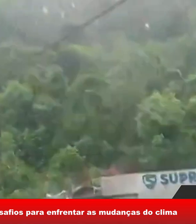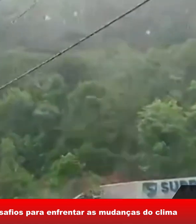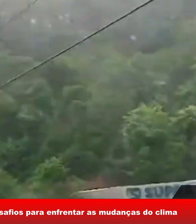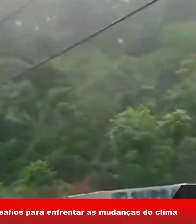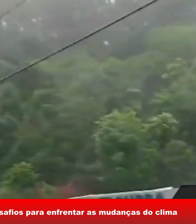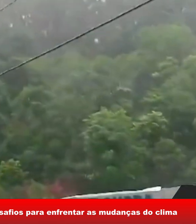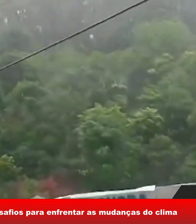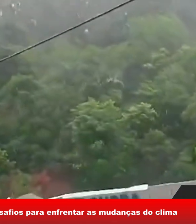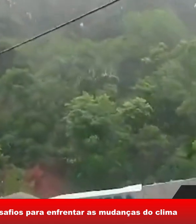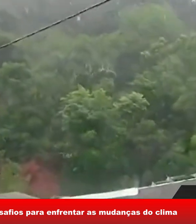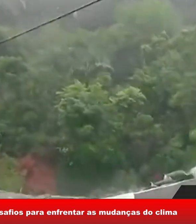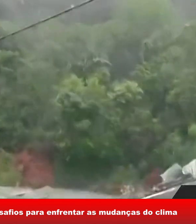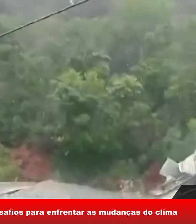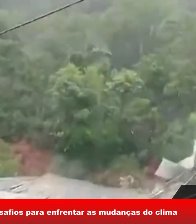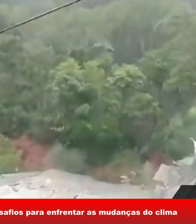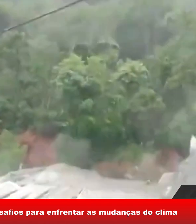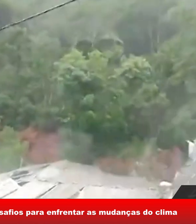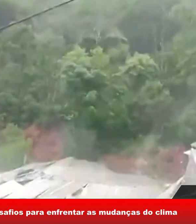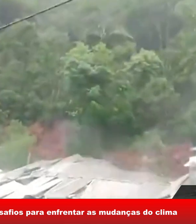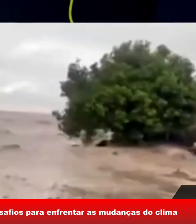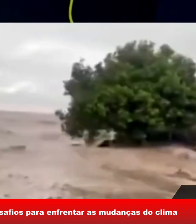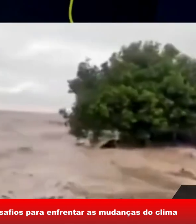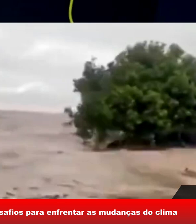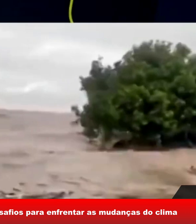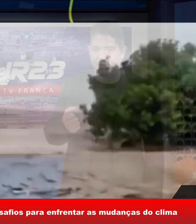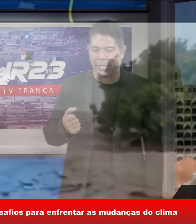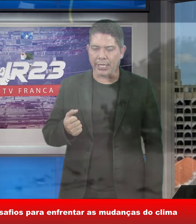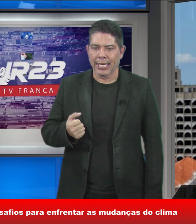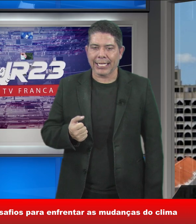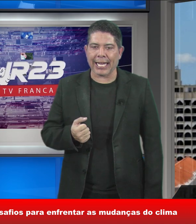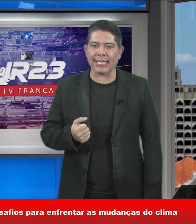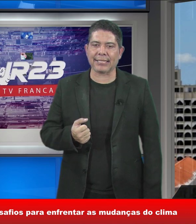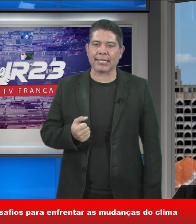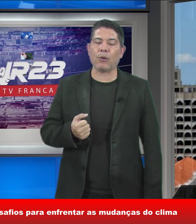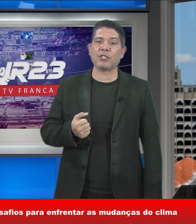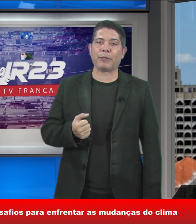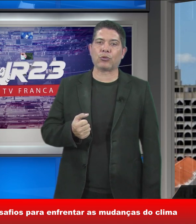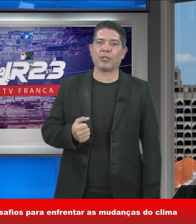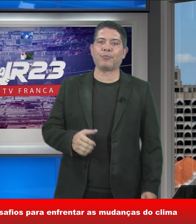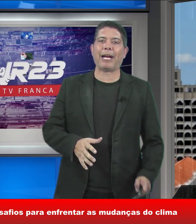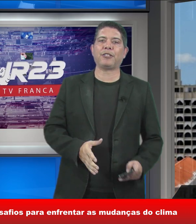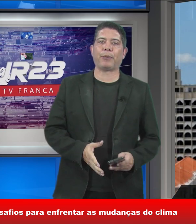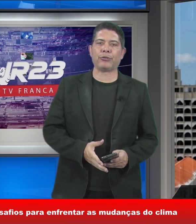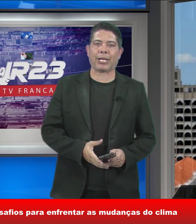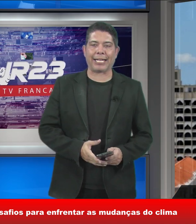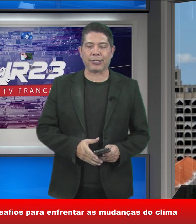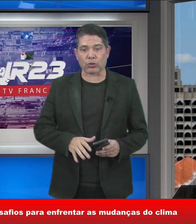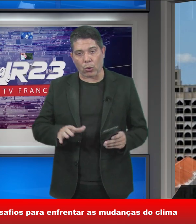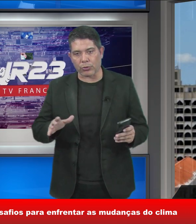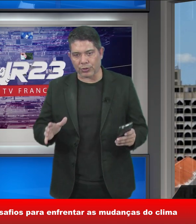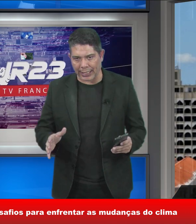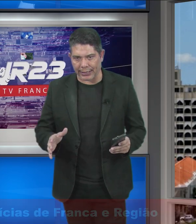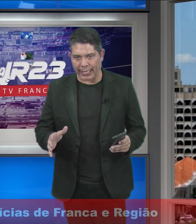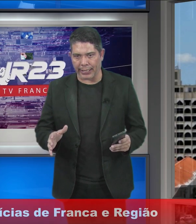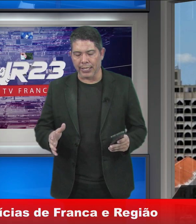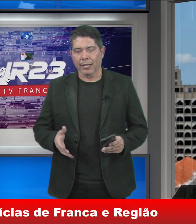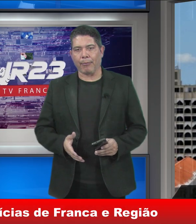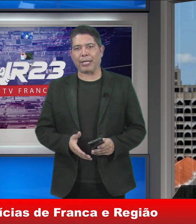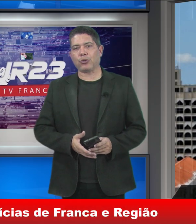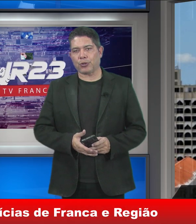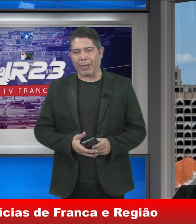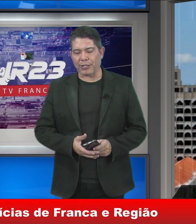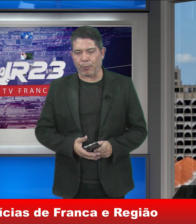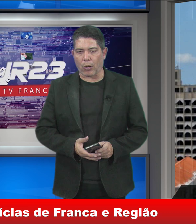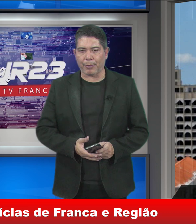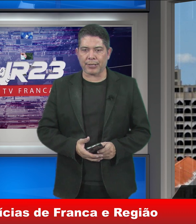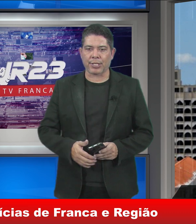2023-2024. Mas é claro que a gente sempre fala, pode voltar para cá a imagem, quem são as pessoas mais prejudicadas? Todos sentem,